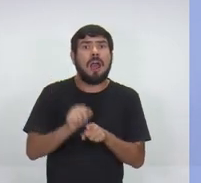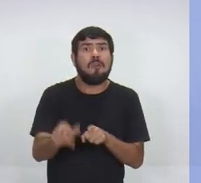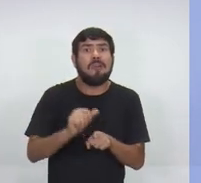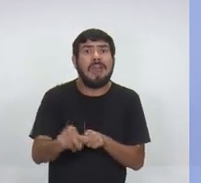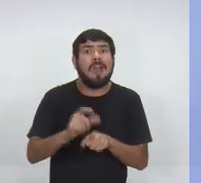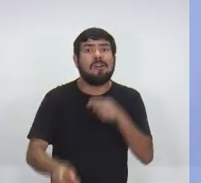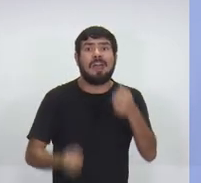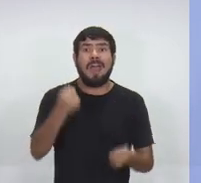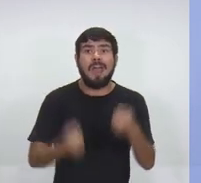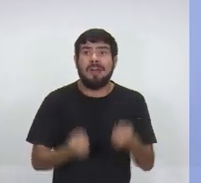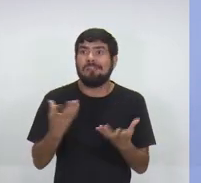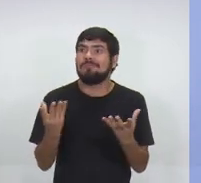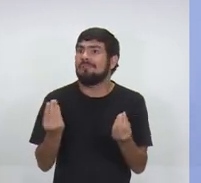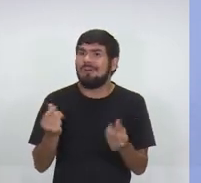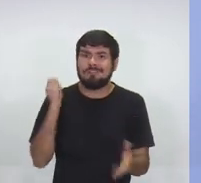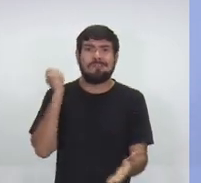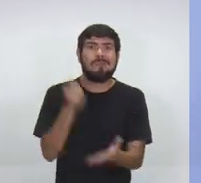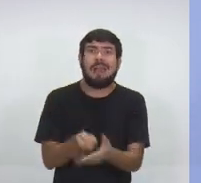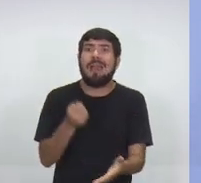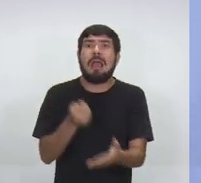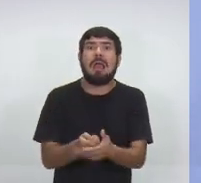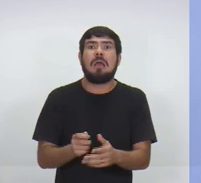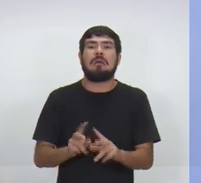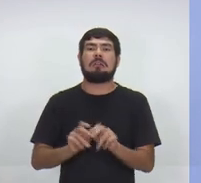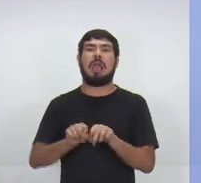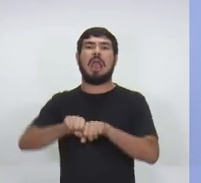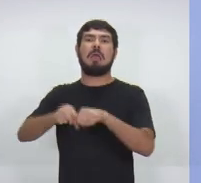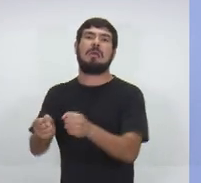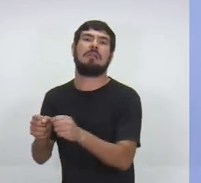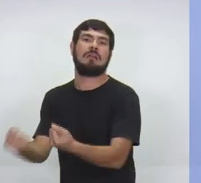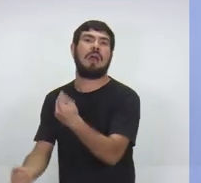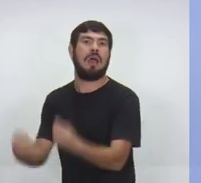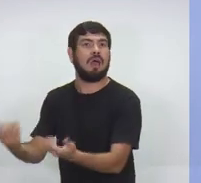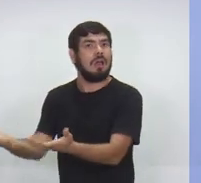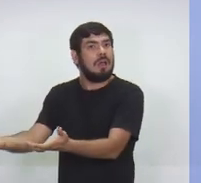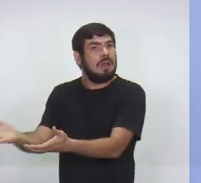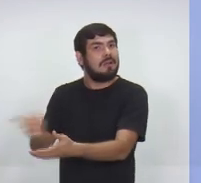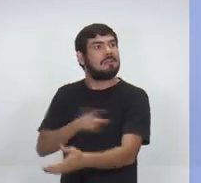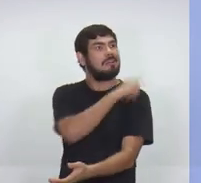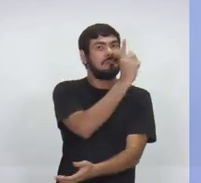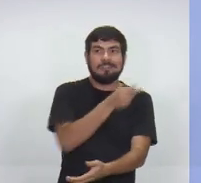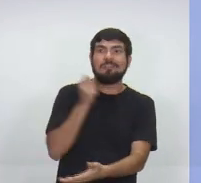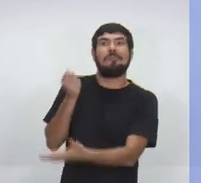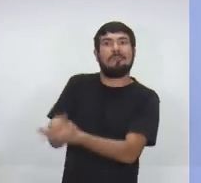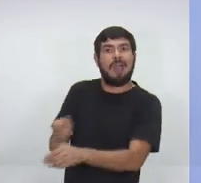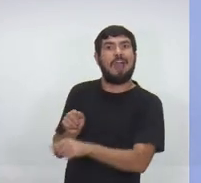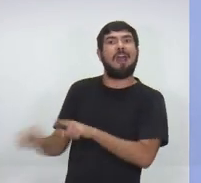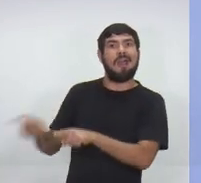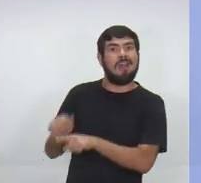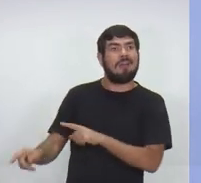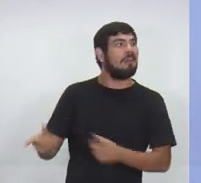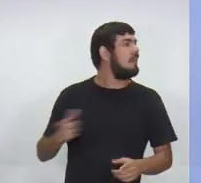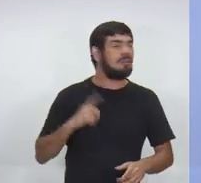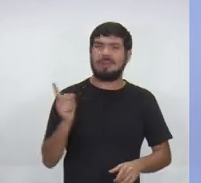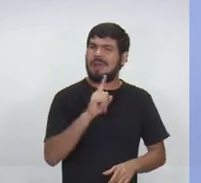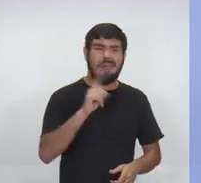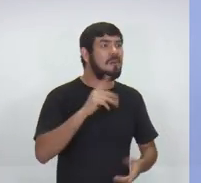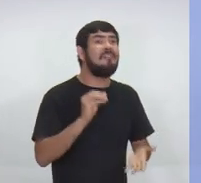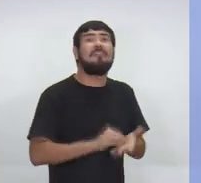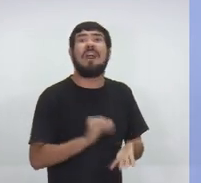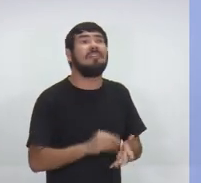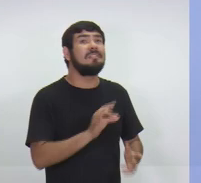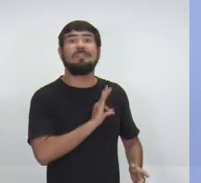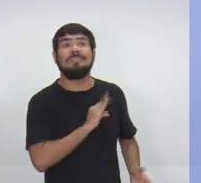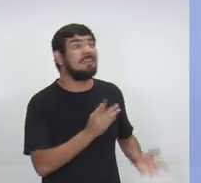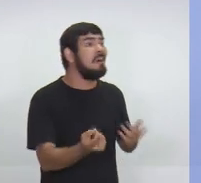pagando viaturas que não estão funcionando porque não tem policial por isso que eu vou contratar quatro mil novos policiais para que a